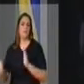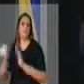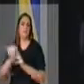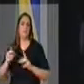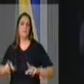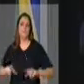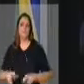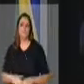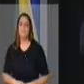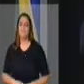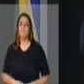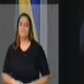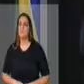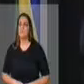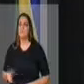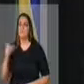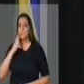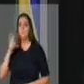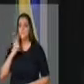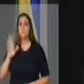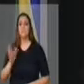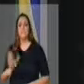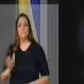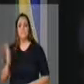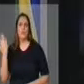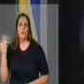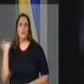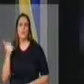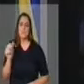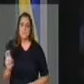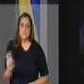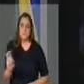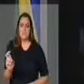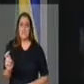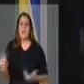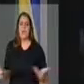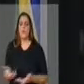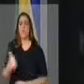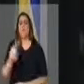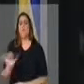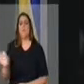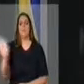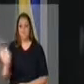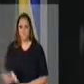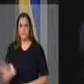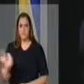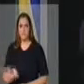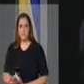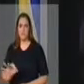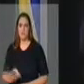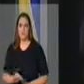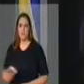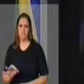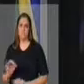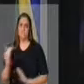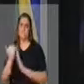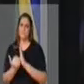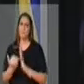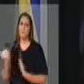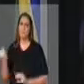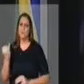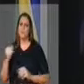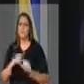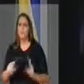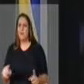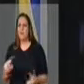né, derrubamos de 15% para 10% o número de fumantes em 10 anos, o que é muito significativo, mas ainda é um desafio que